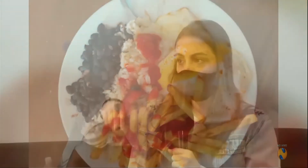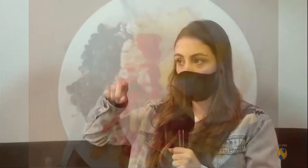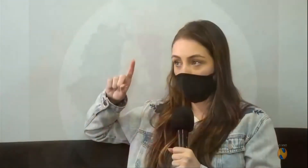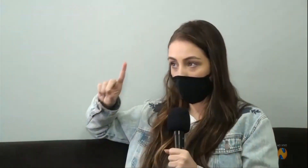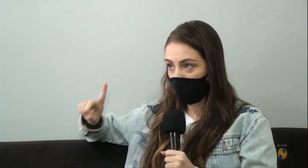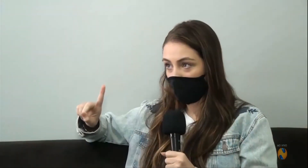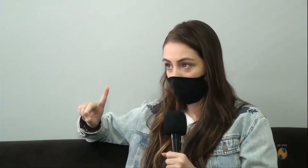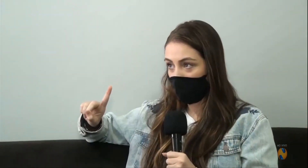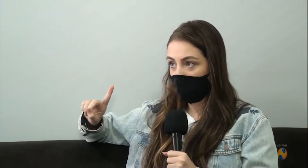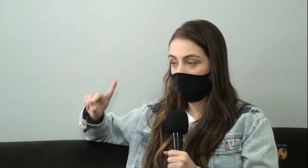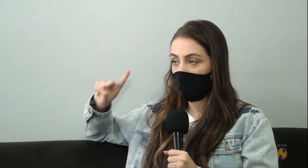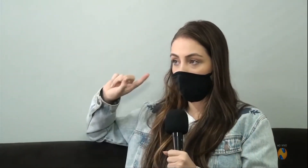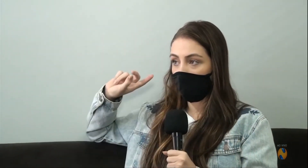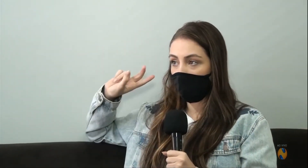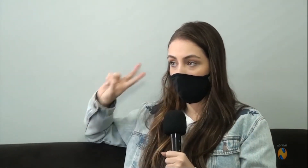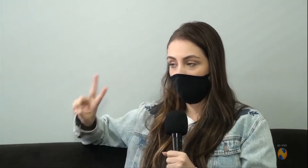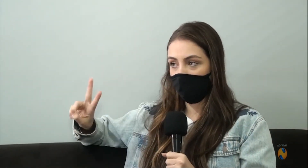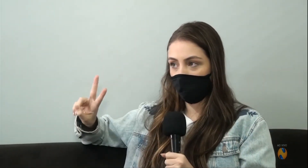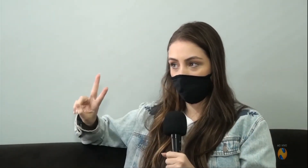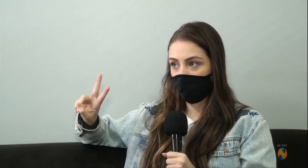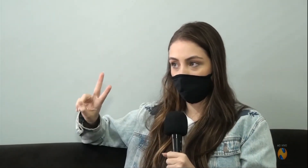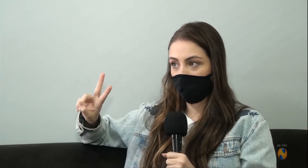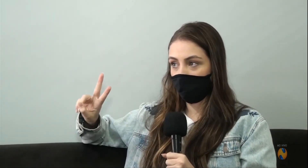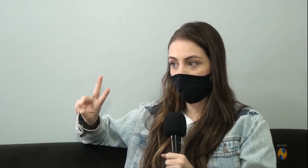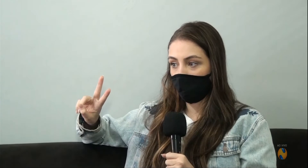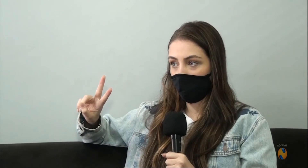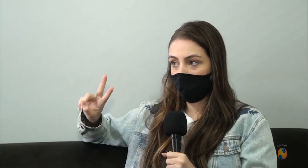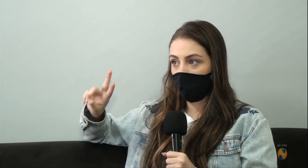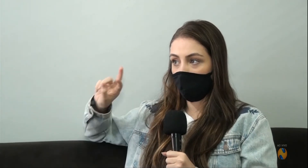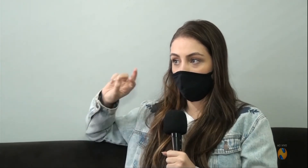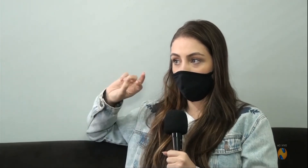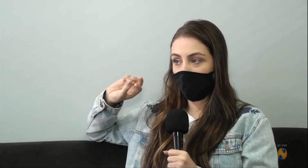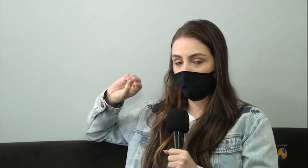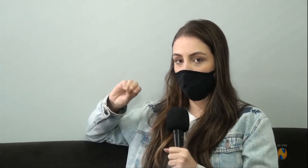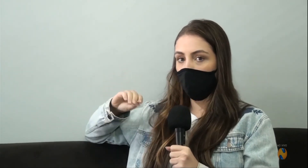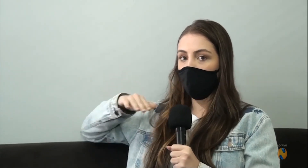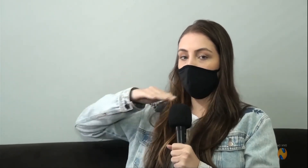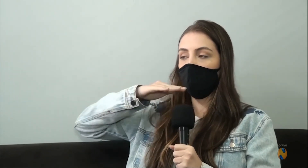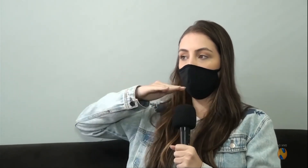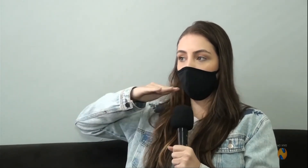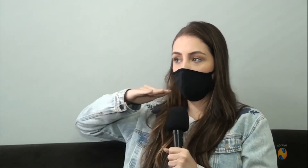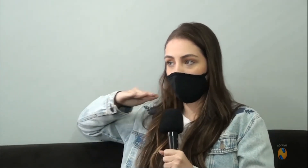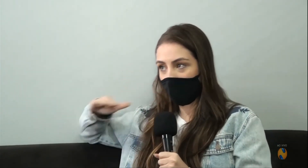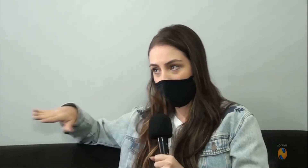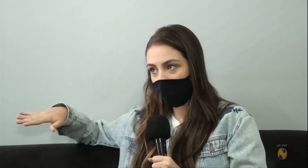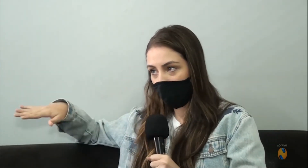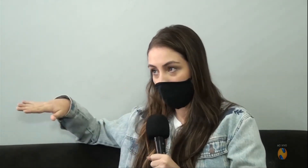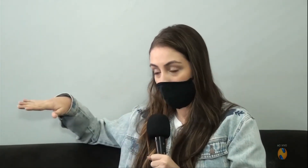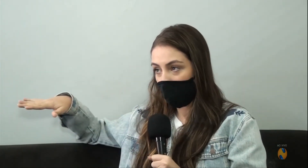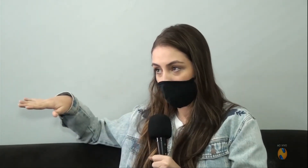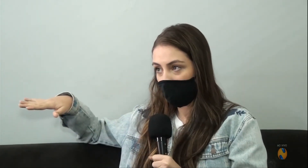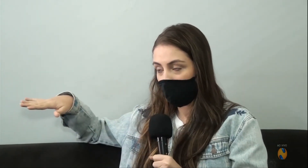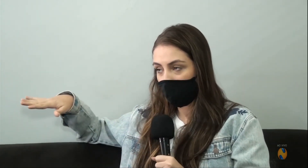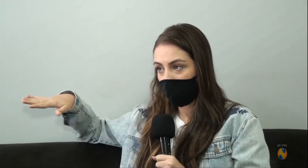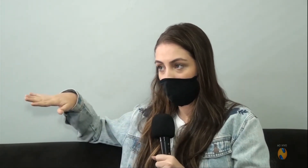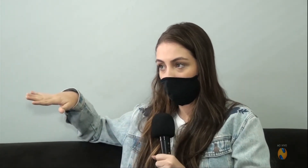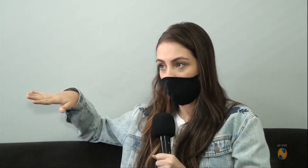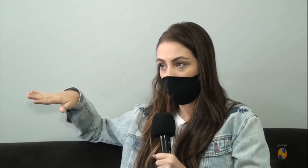ovo-lacto-vegetarianismo. Eu como ovo e leite, mas eu não como nenhum tipo de carne animal.